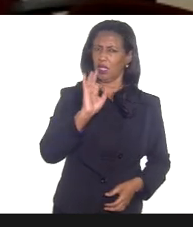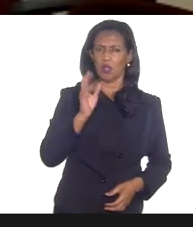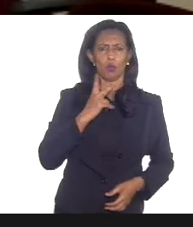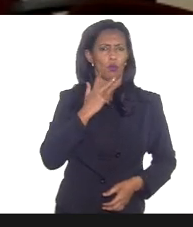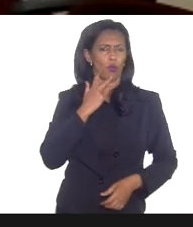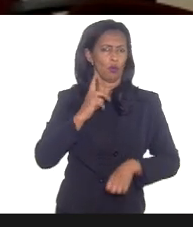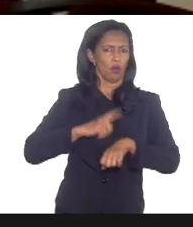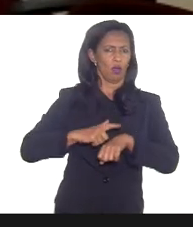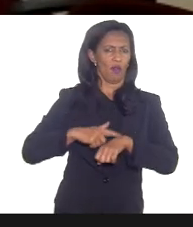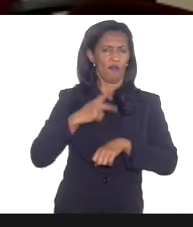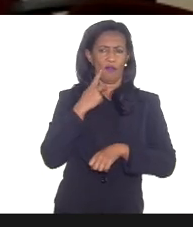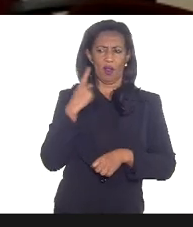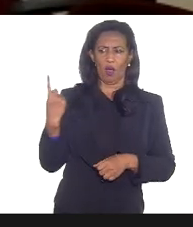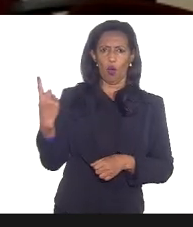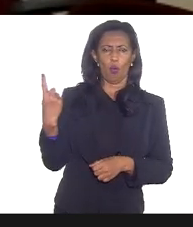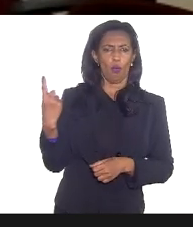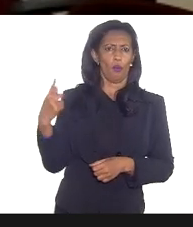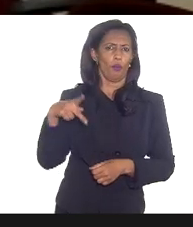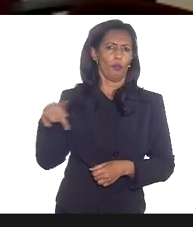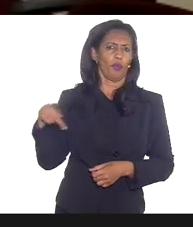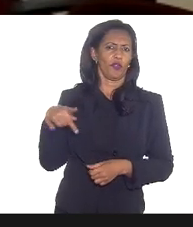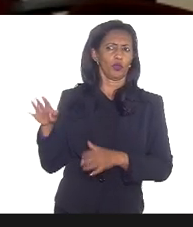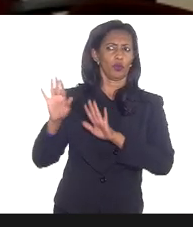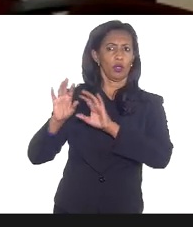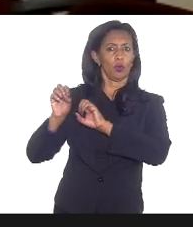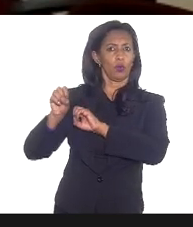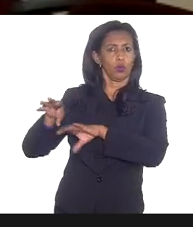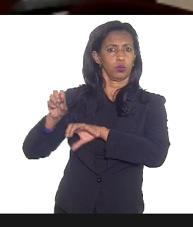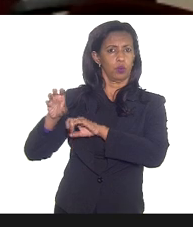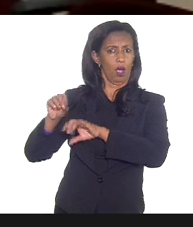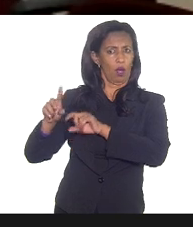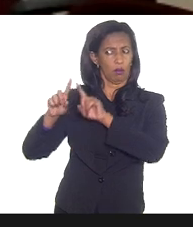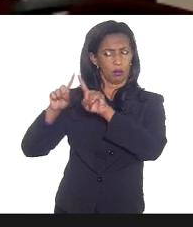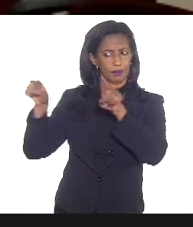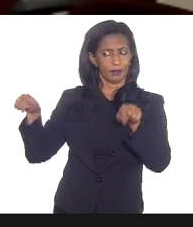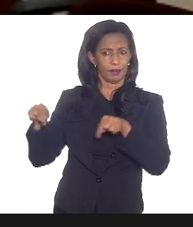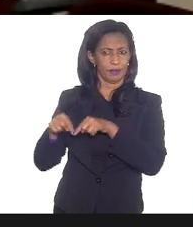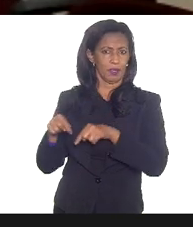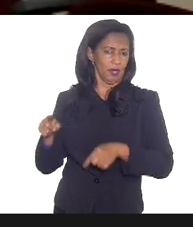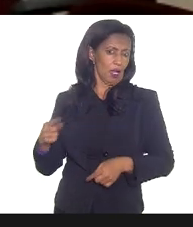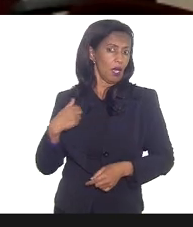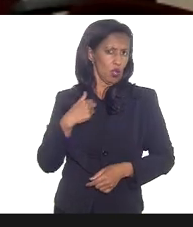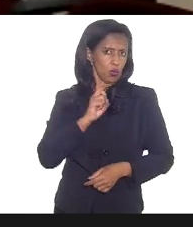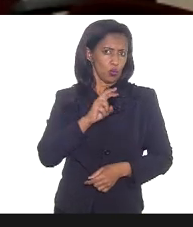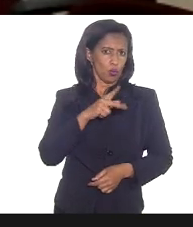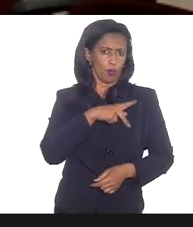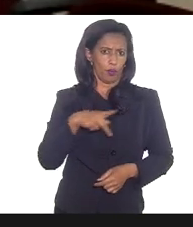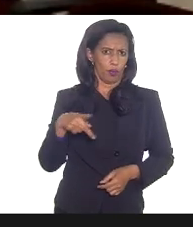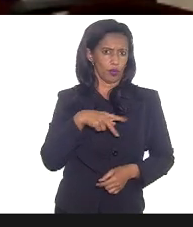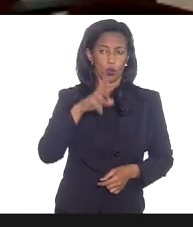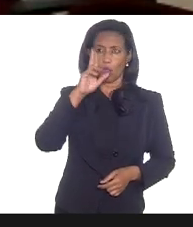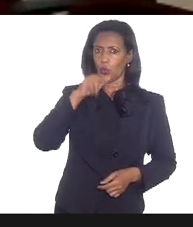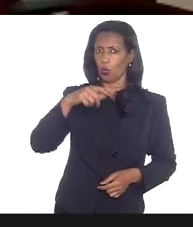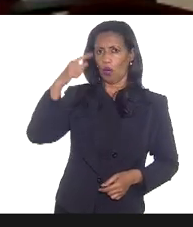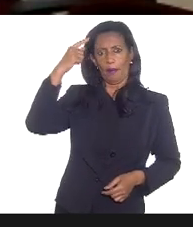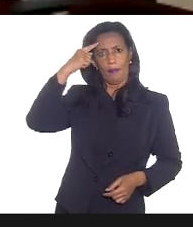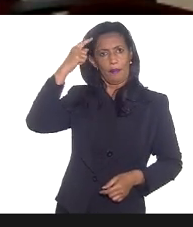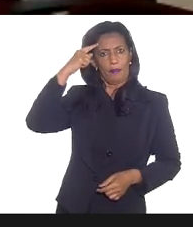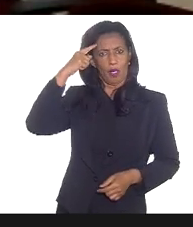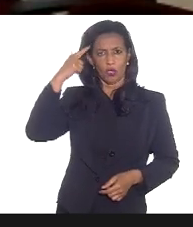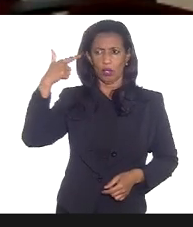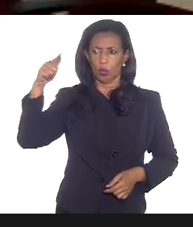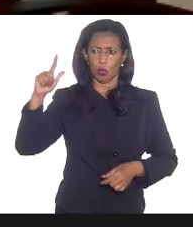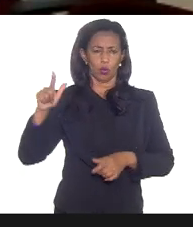professor dando aula na sala de aula. Isso é um fator importante, eu sou professora, então jamais estaria pensando em todo e